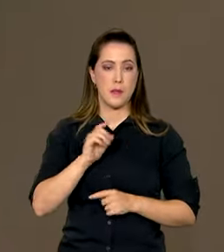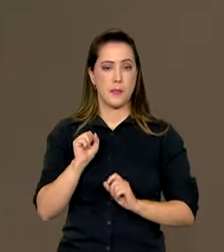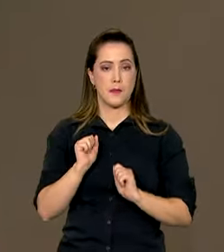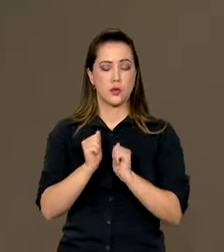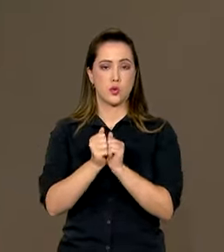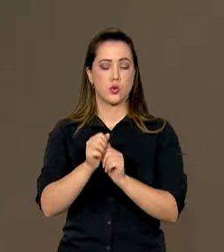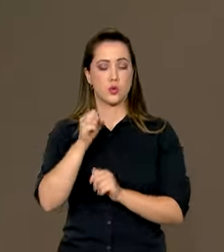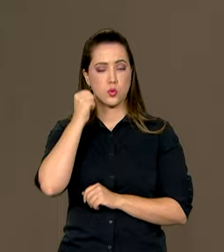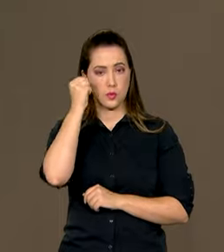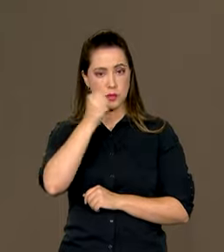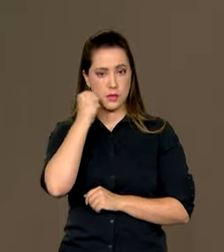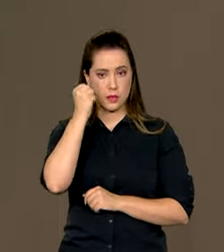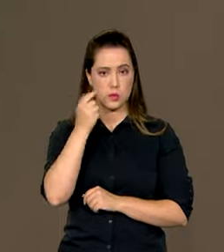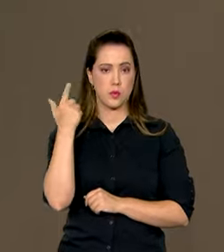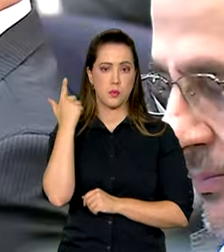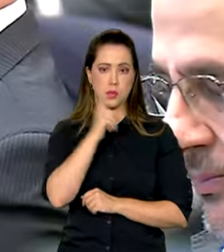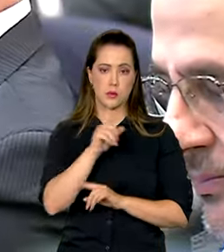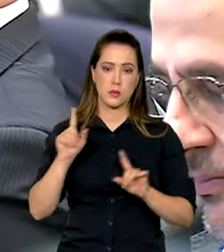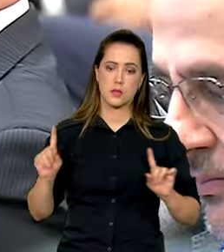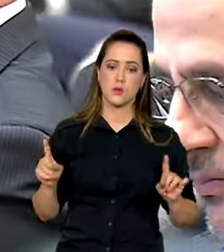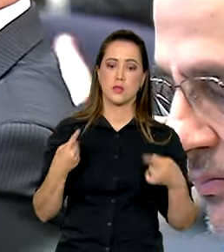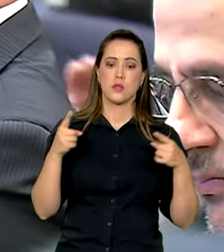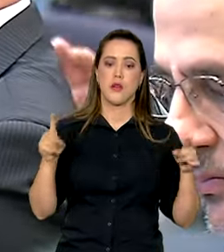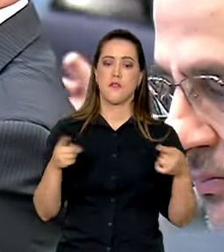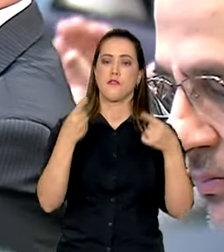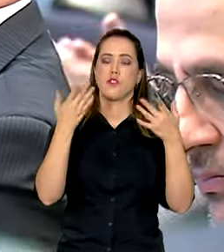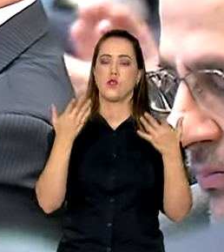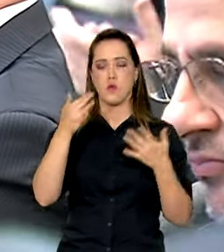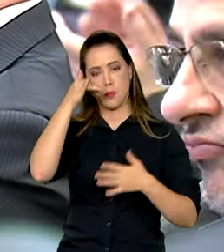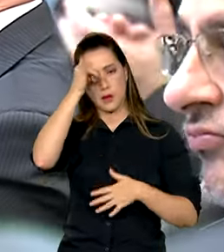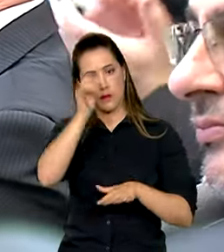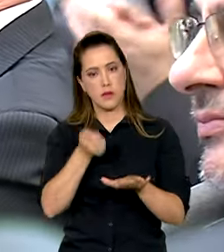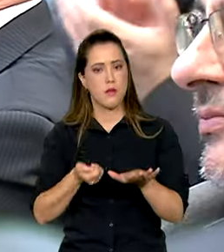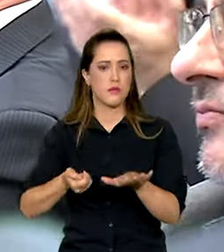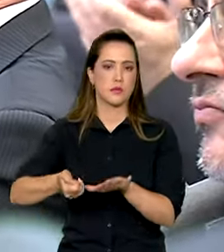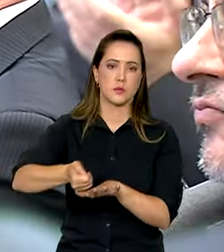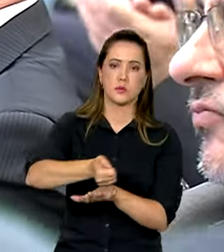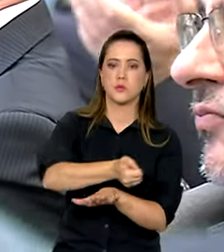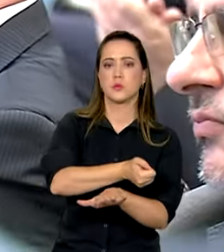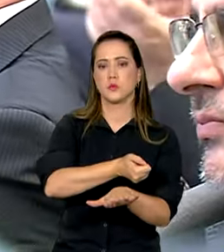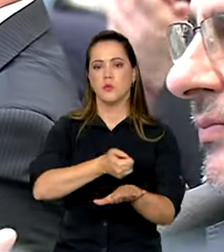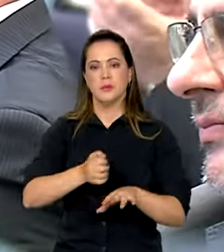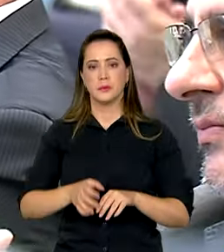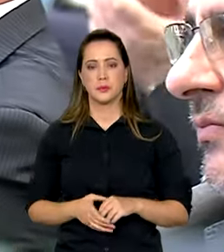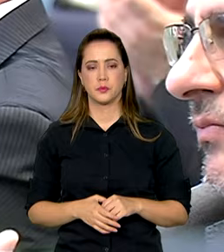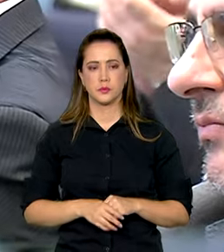para ele dar conta aí desse grande desafio que é combater a desinformação.